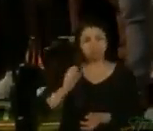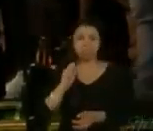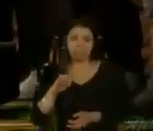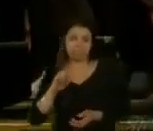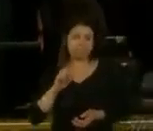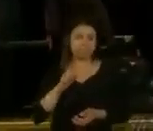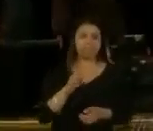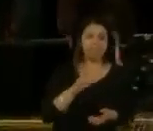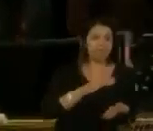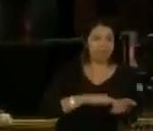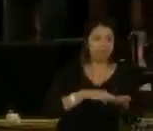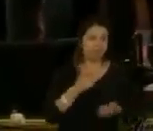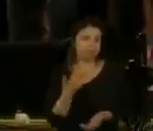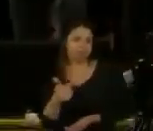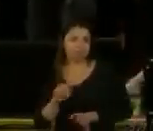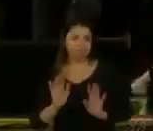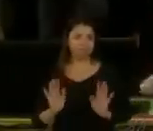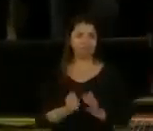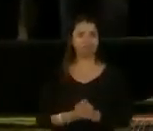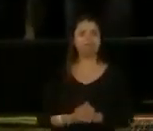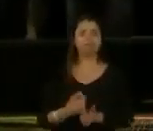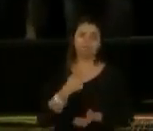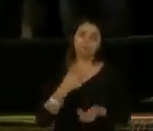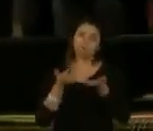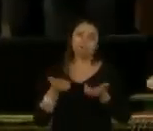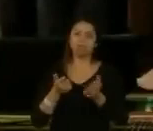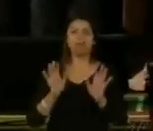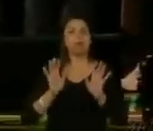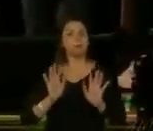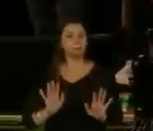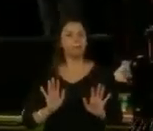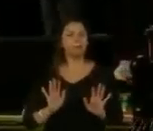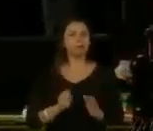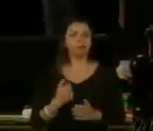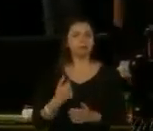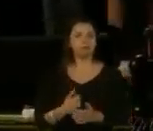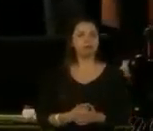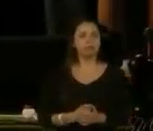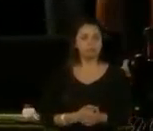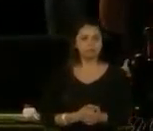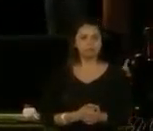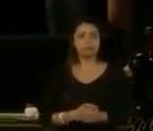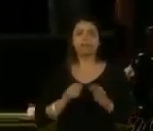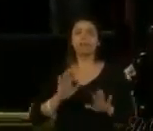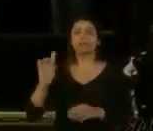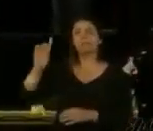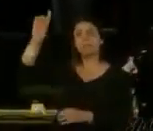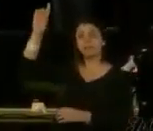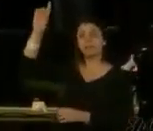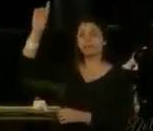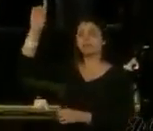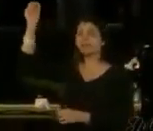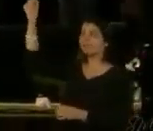né? Gosta de ceia. Queria eu, meus irmãos. Mas Deus achou graça em